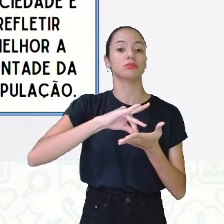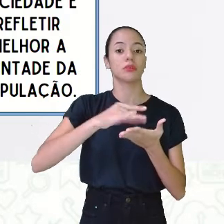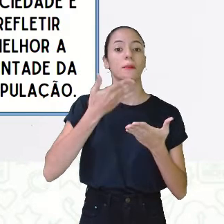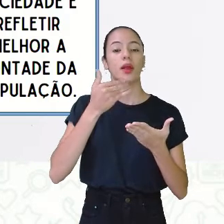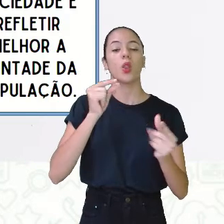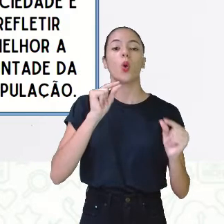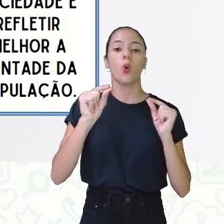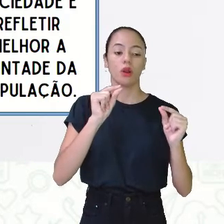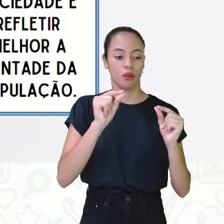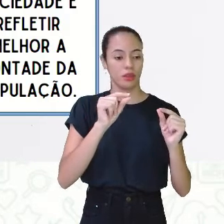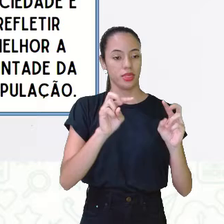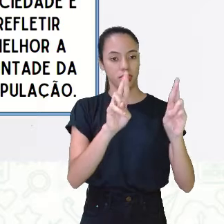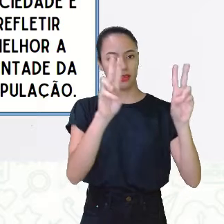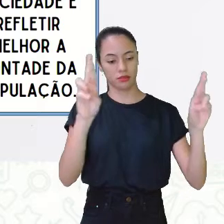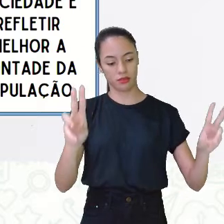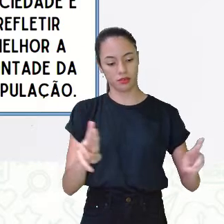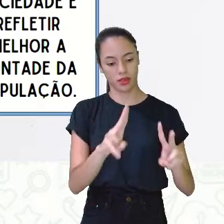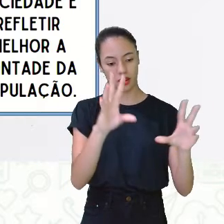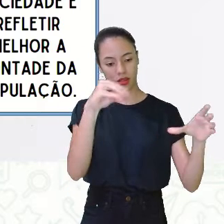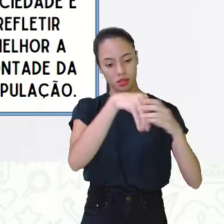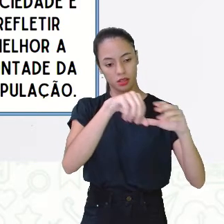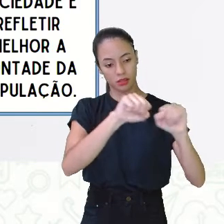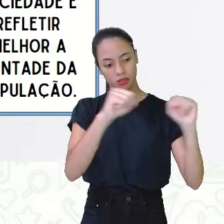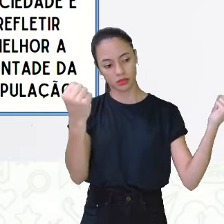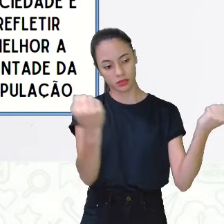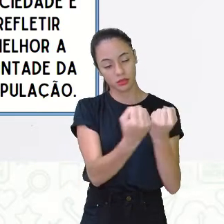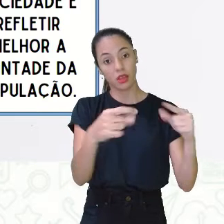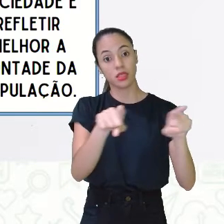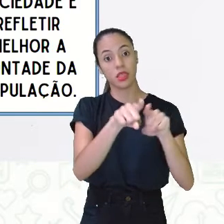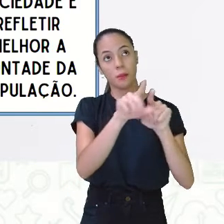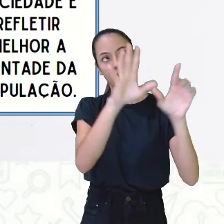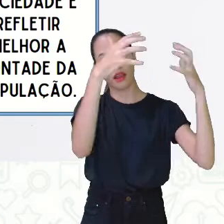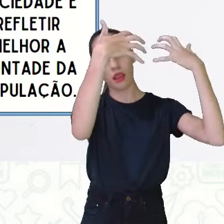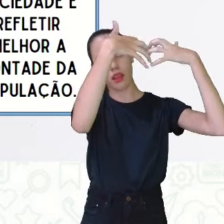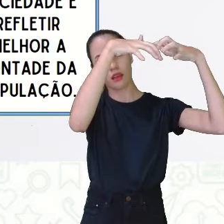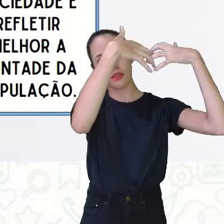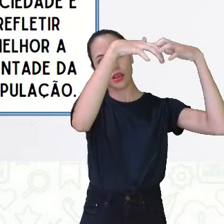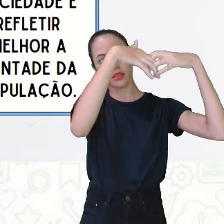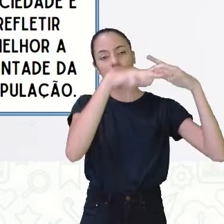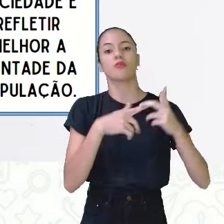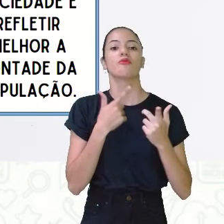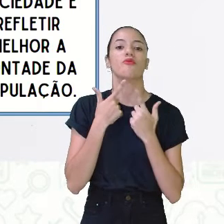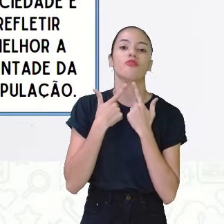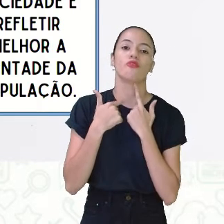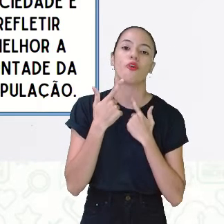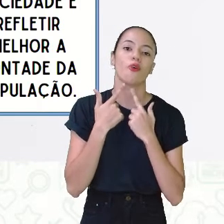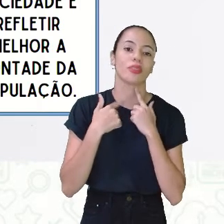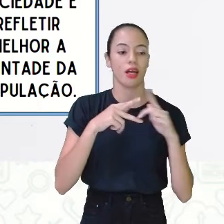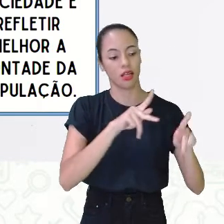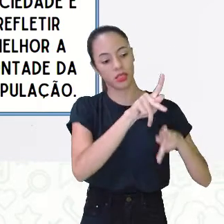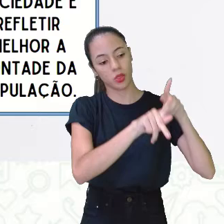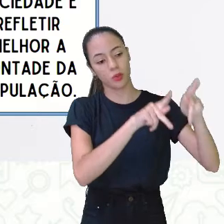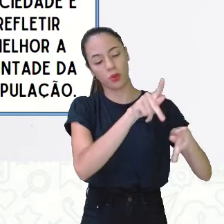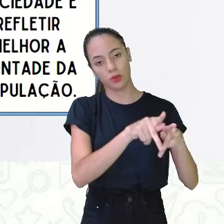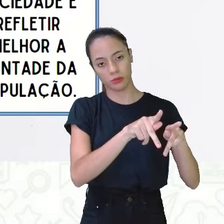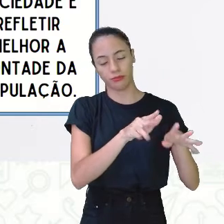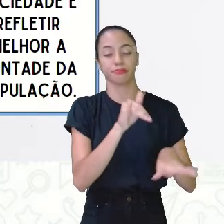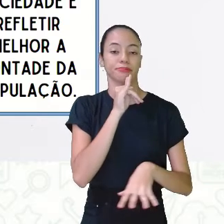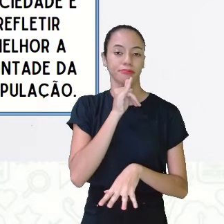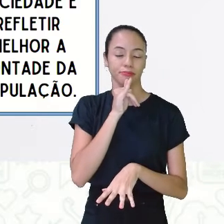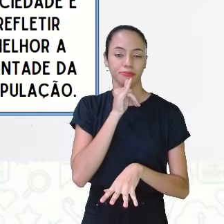dentro da sociedade e refletir melhor a vontade da população. Então, quando a gente está falando